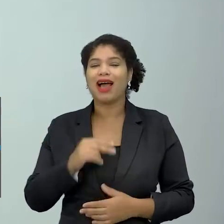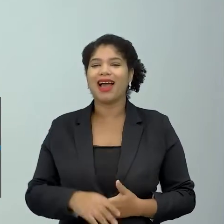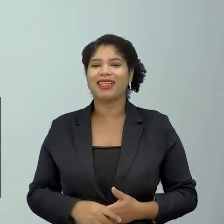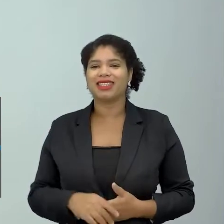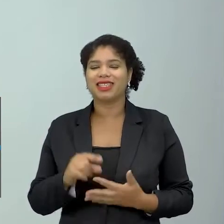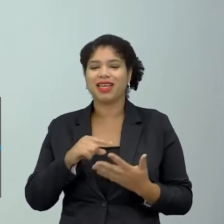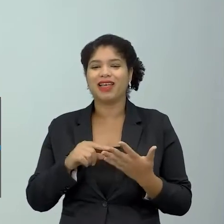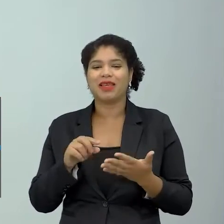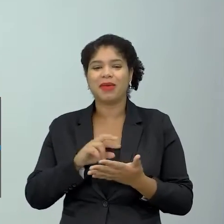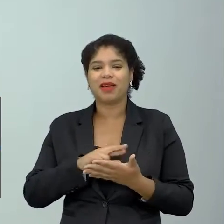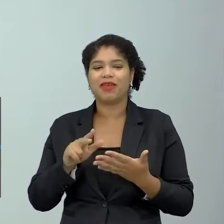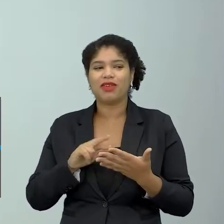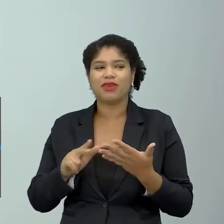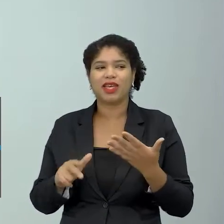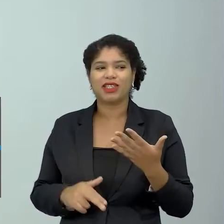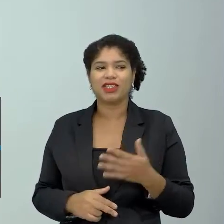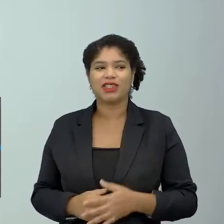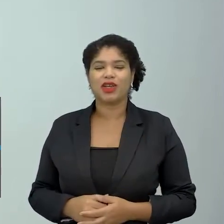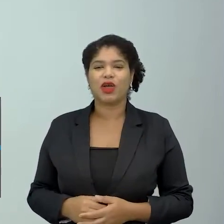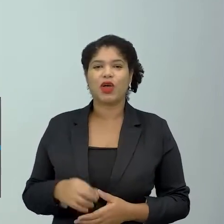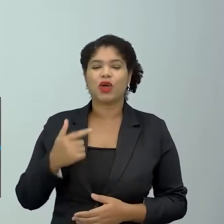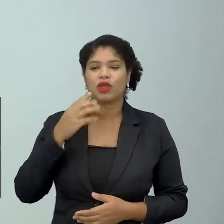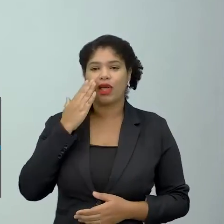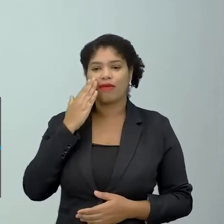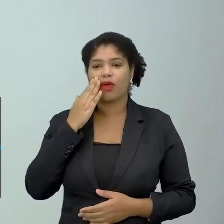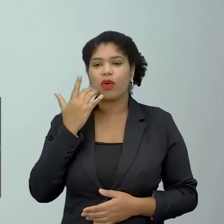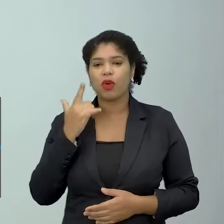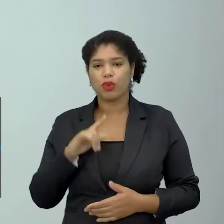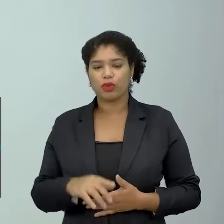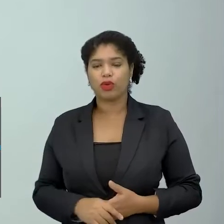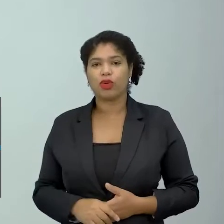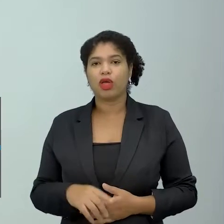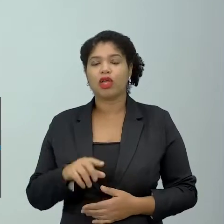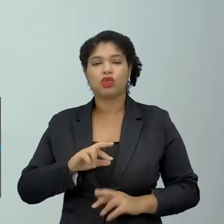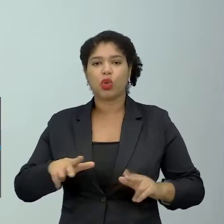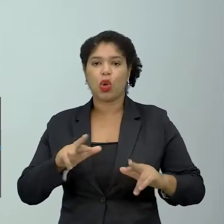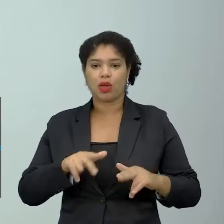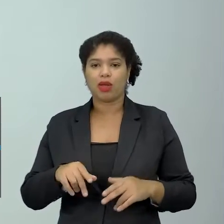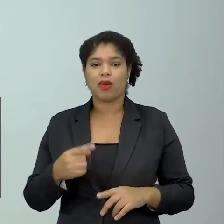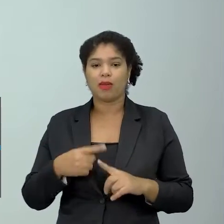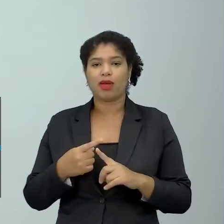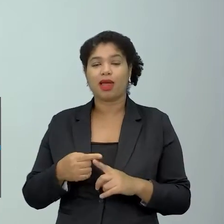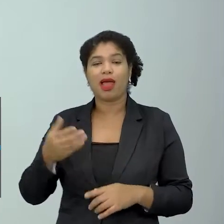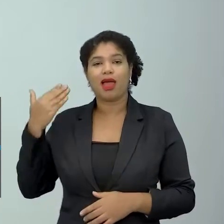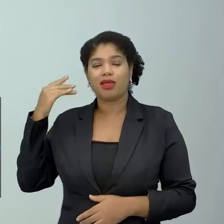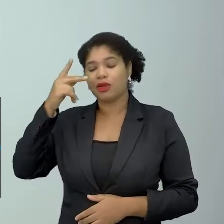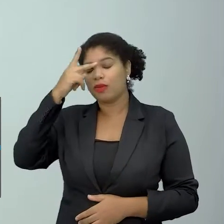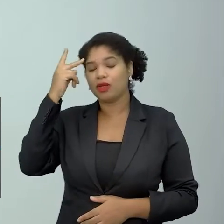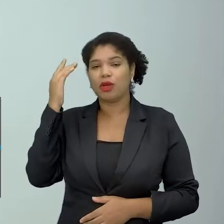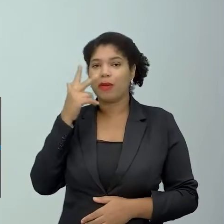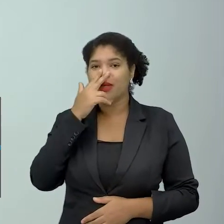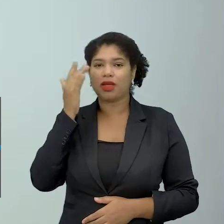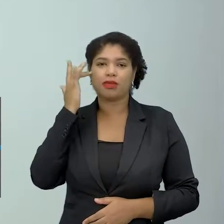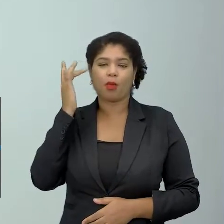reclamando agora porque é uma geração que... Não é isso. É porque antes as pessoas não estavam nem maduras, porque o discurso não